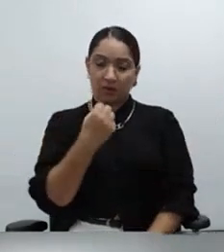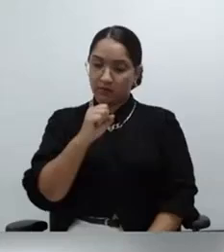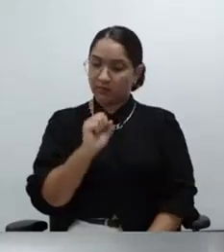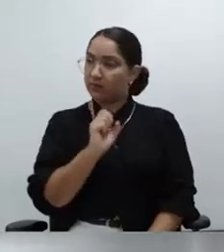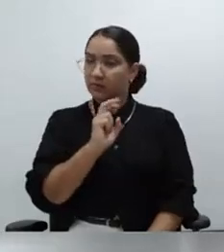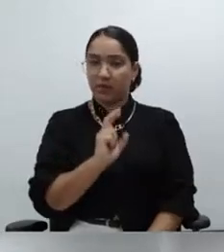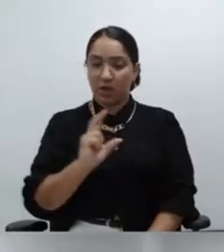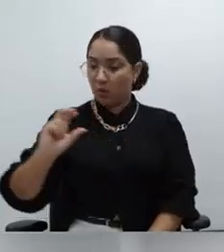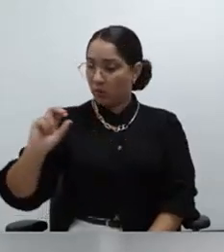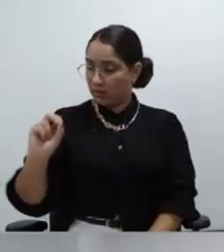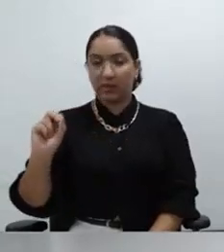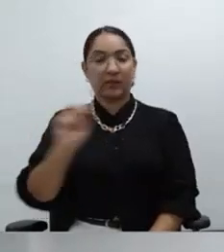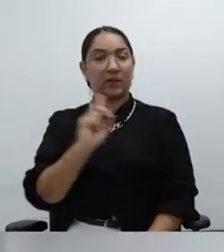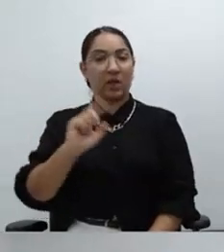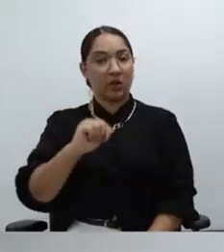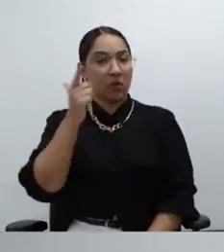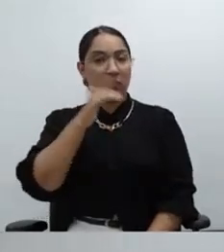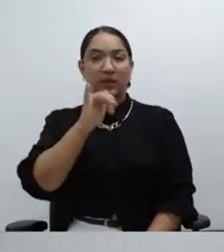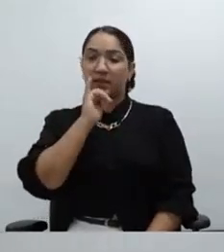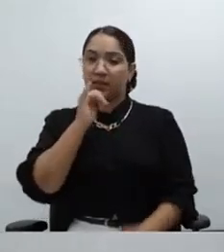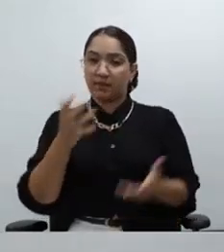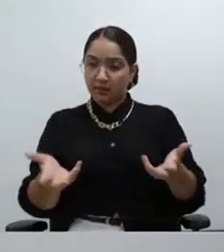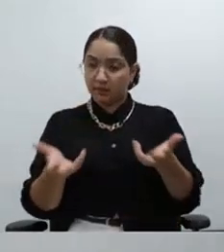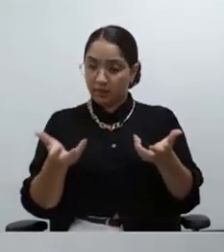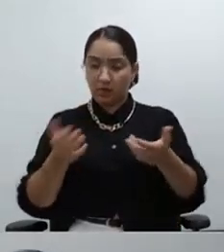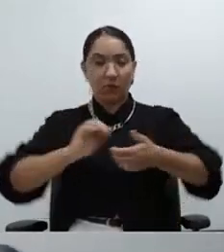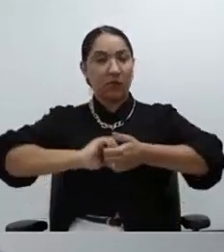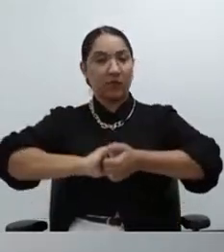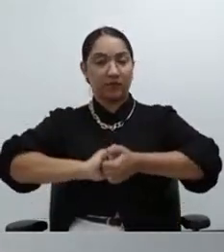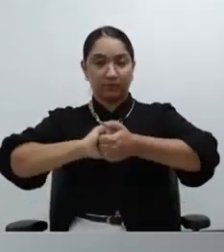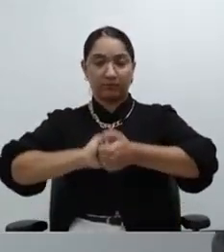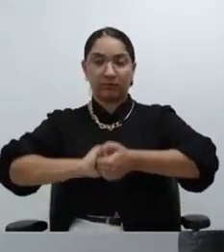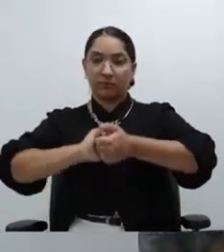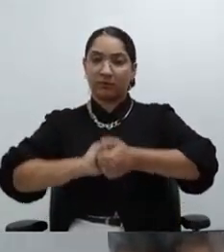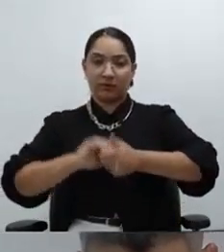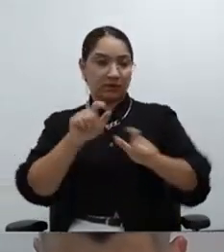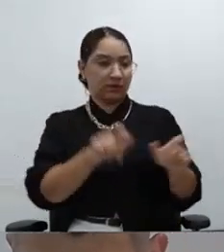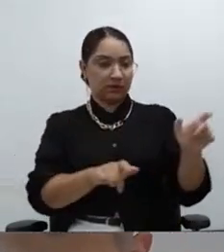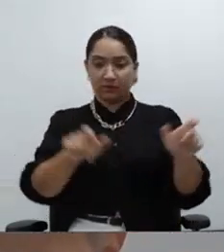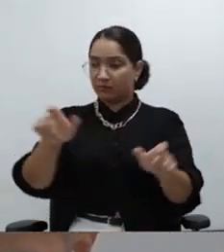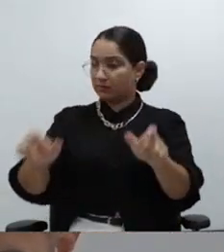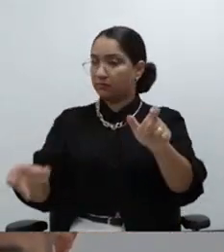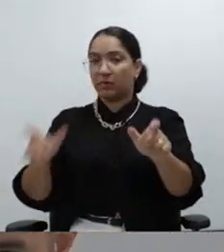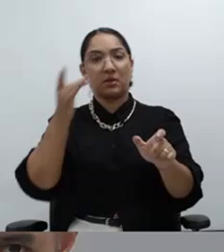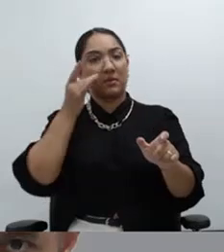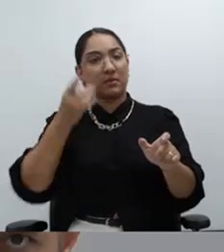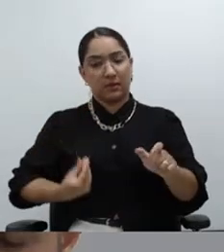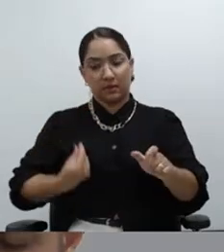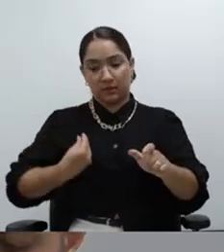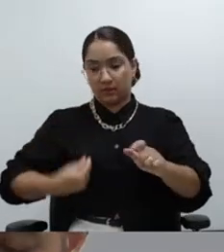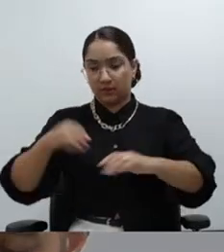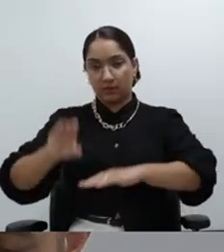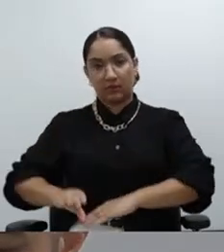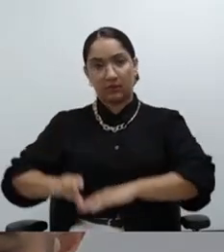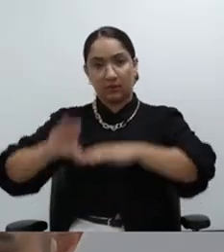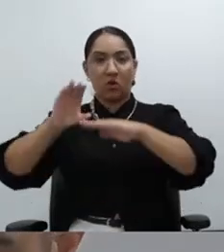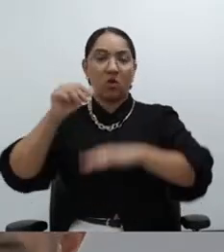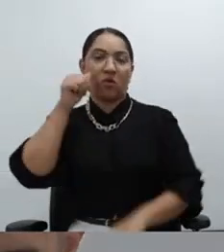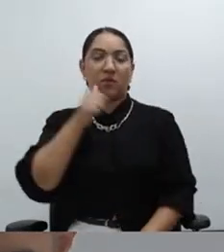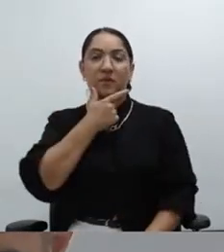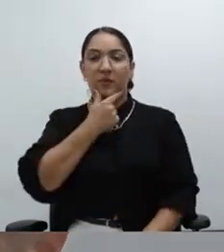850. Gostaria de cumprimentar os excelentíssimos conselheiros e as excelentíssimas